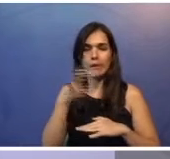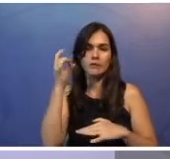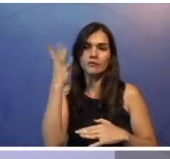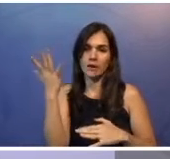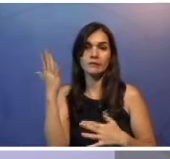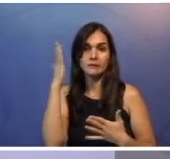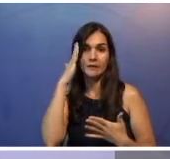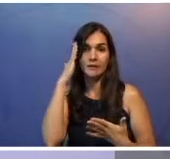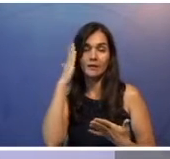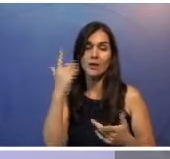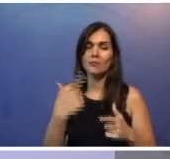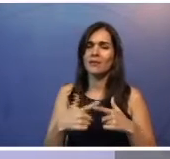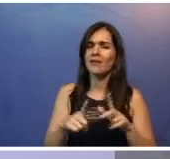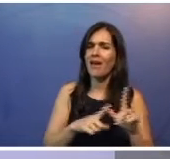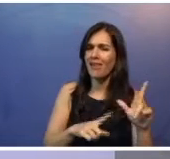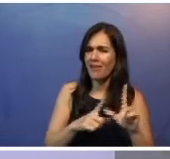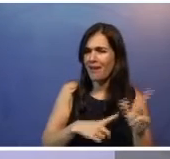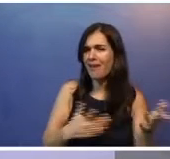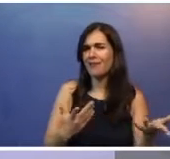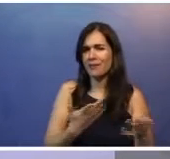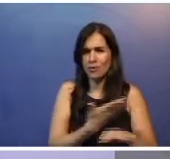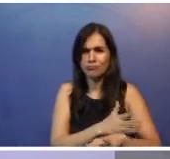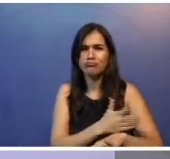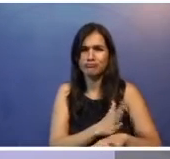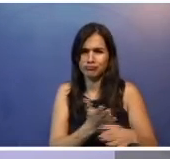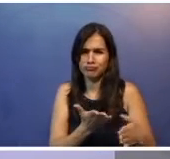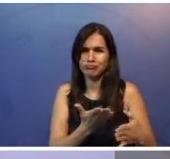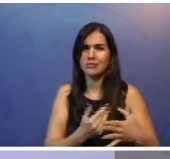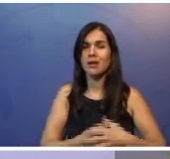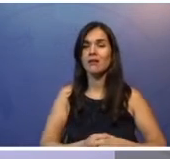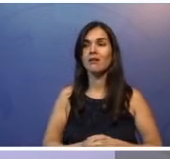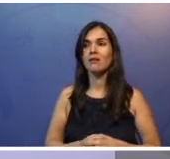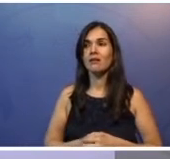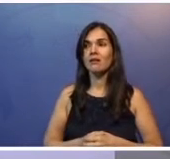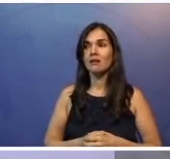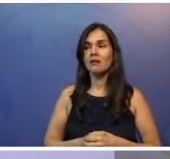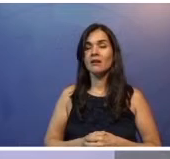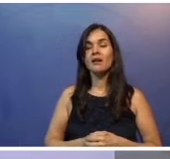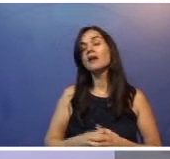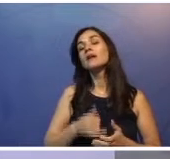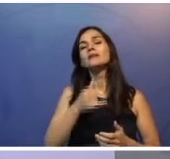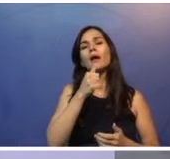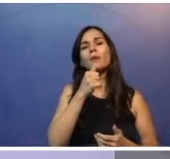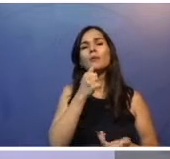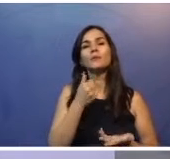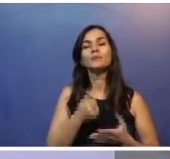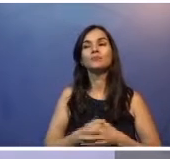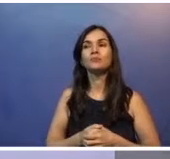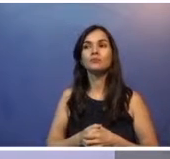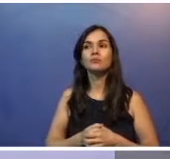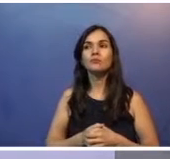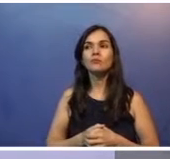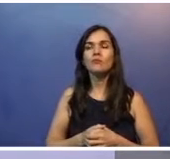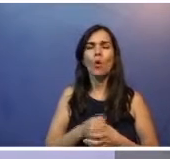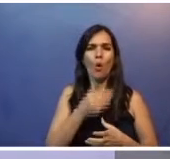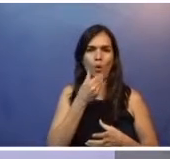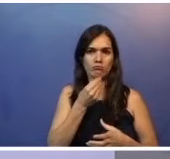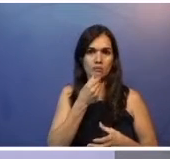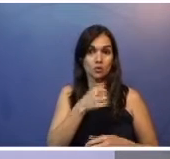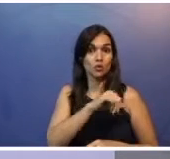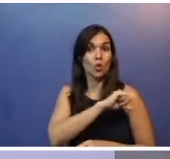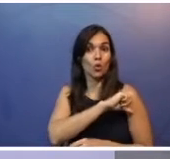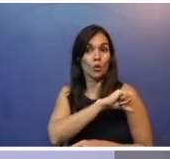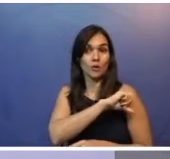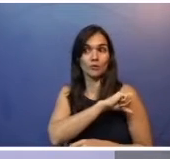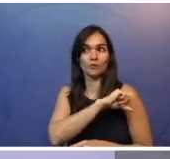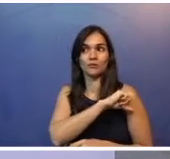ver com letras né para quem ainda não está acostumado e não exemplo O Marcelo é